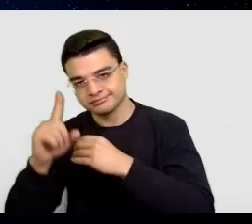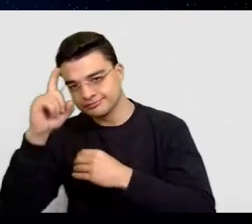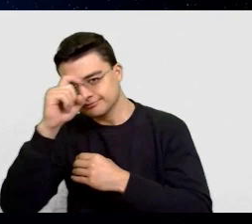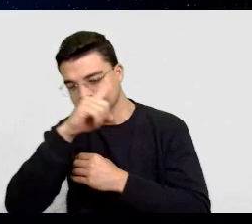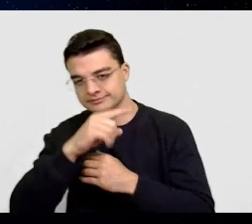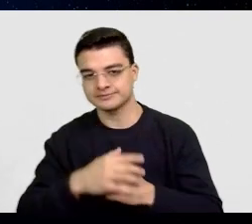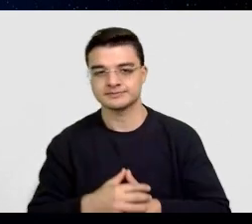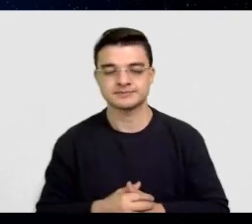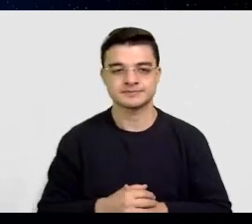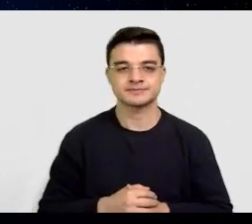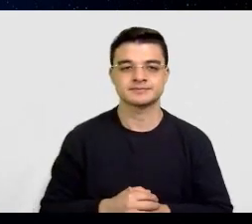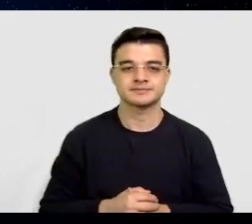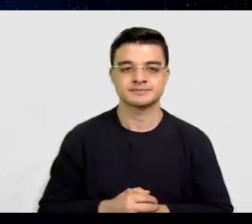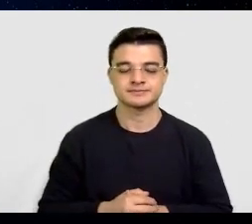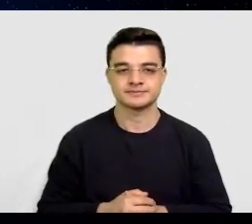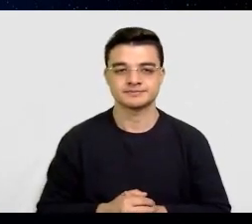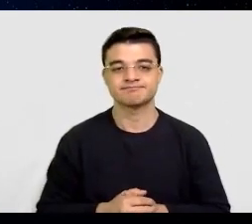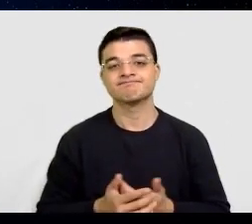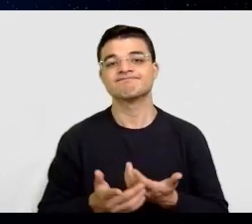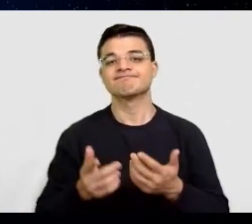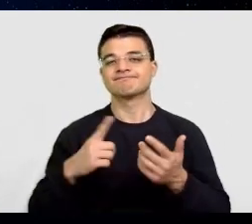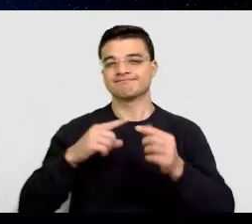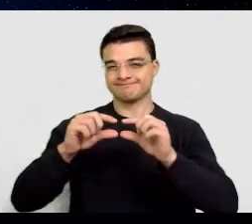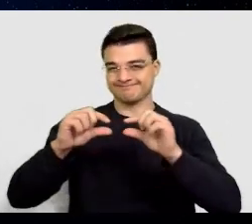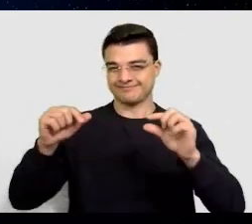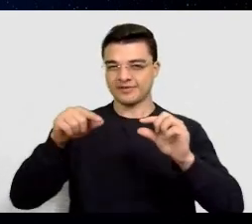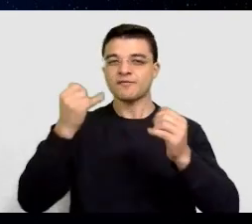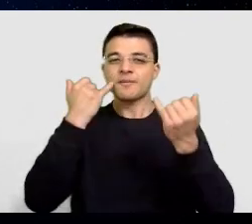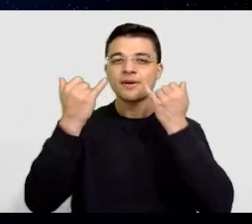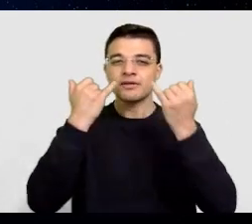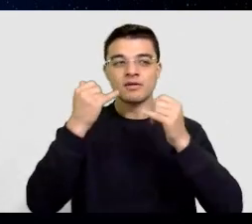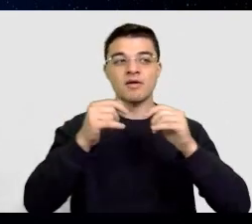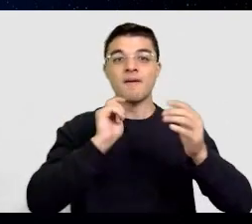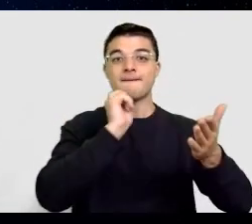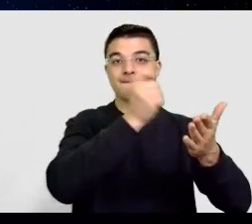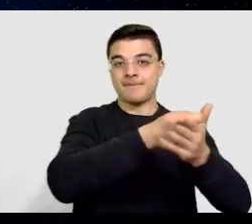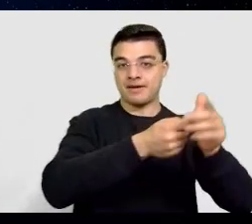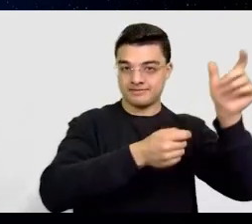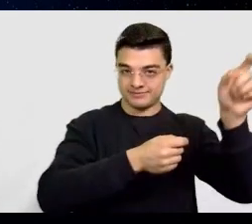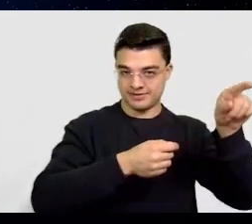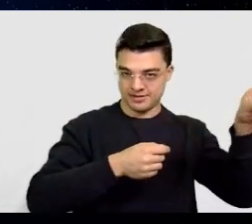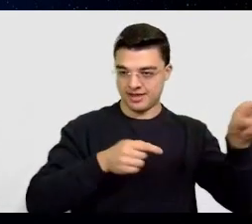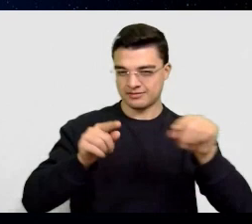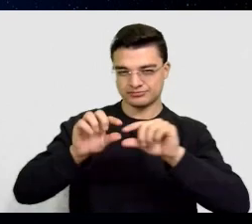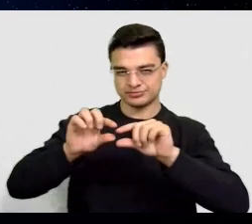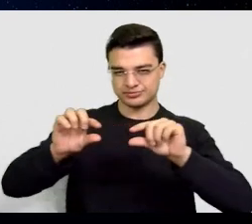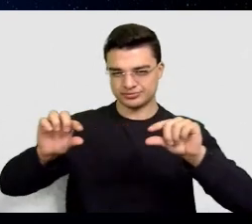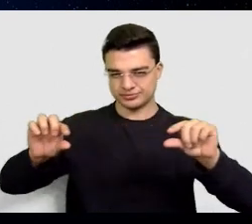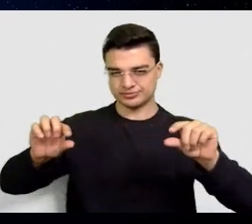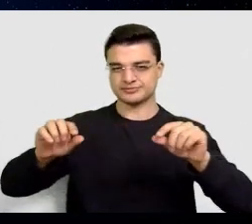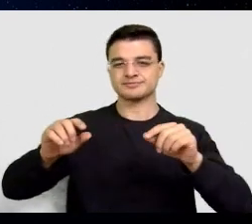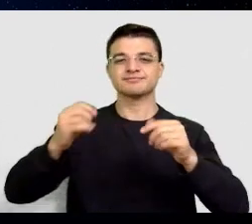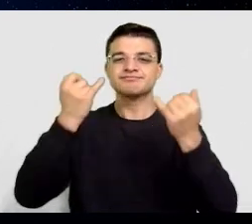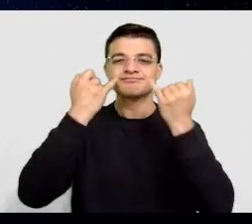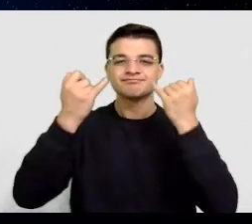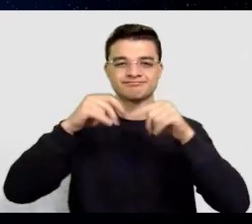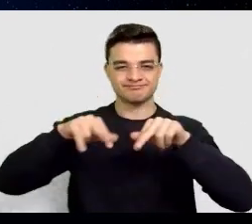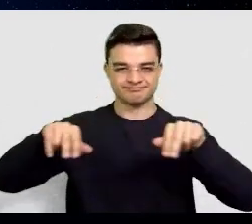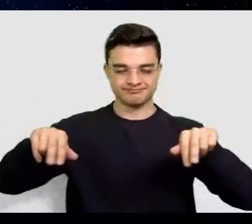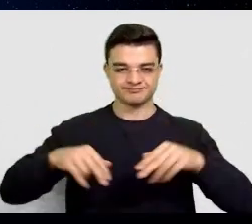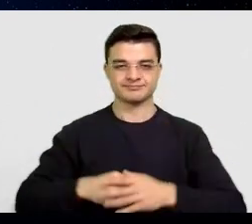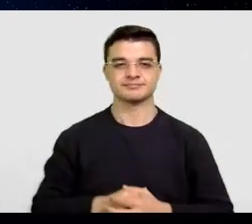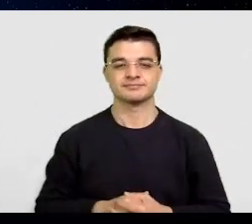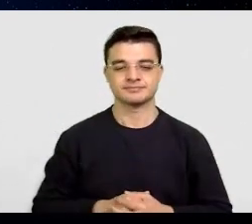as informações do destinatário, que possui alguns subitens, como, por exemplo, a chave Pix. Um